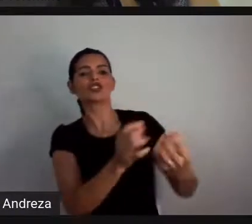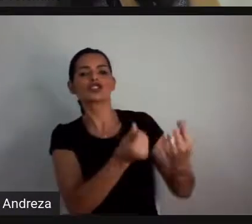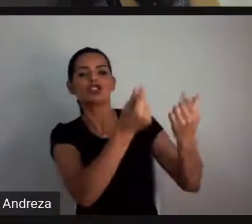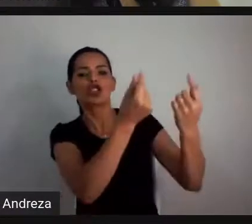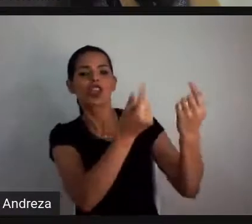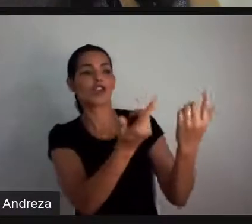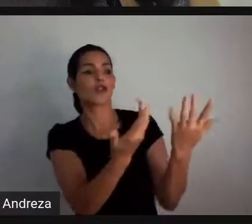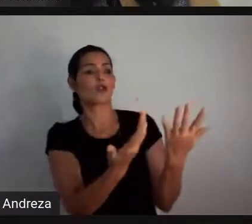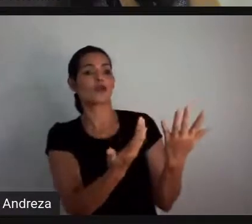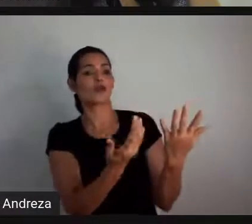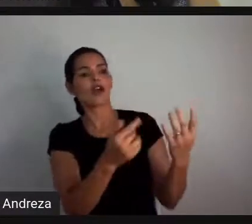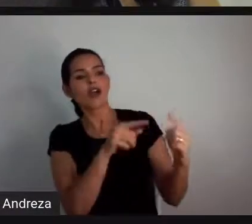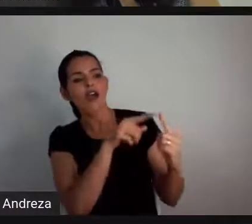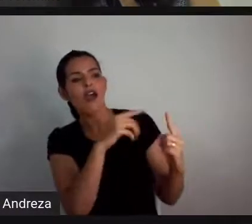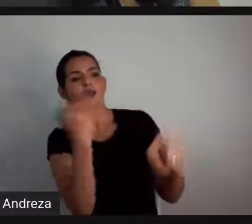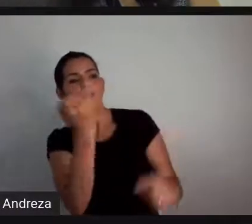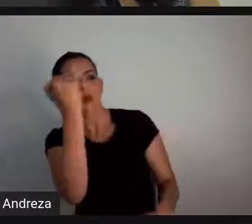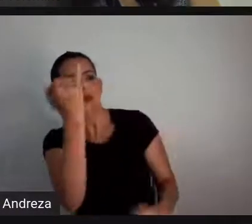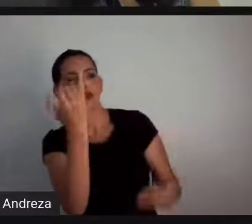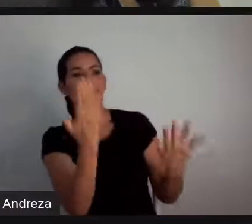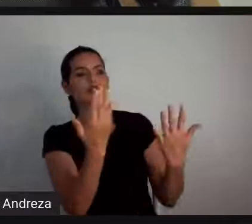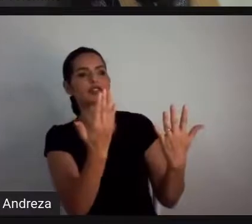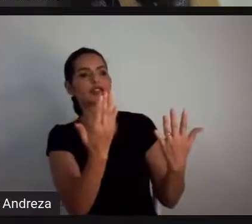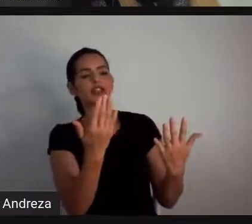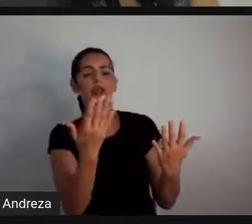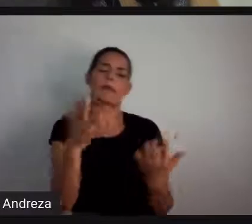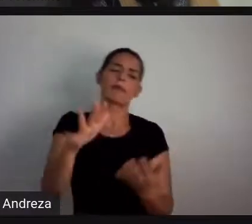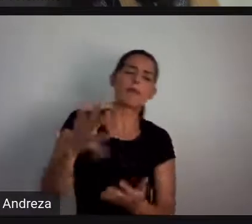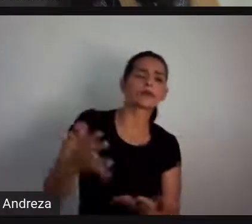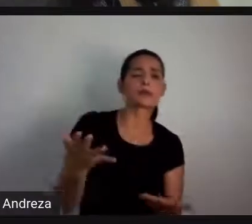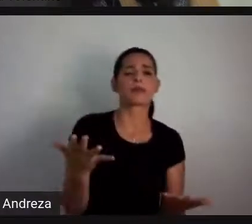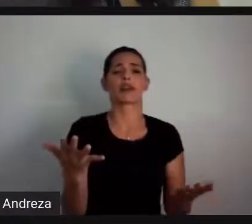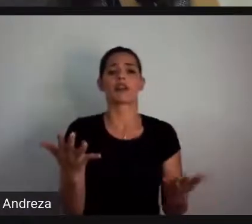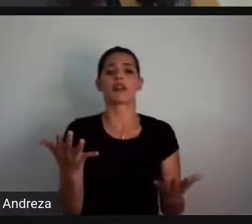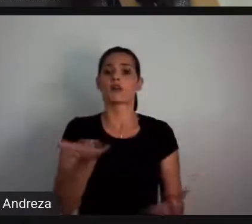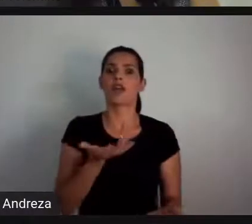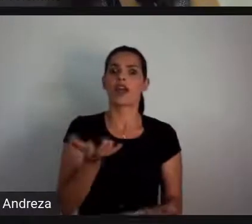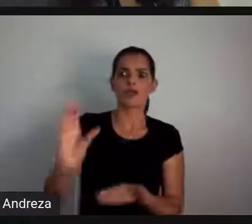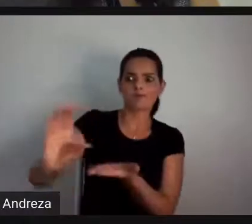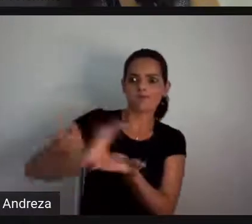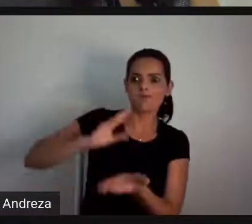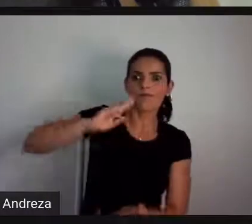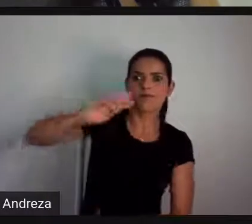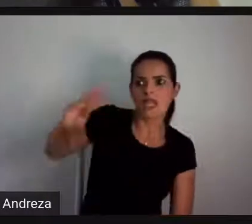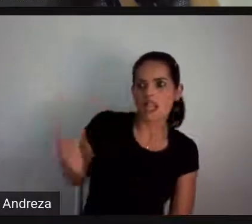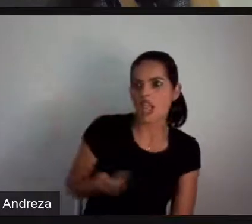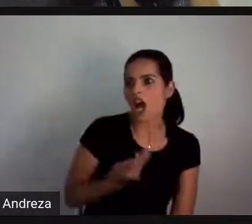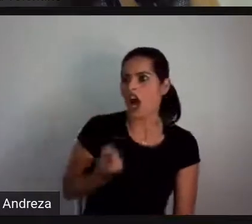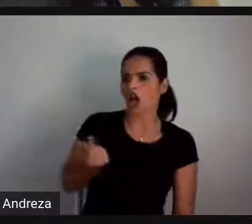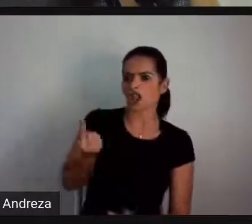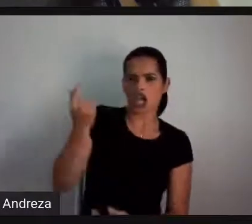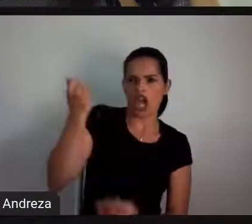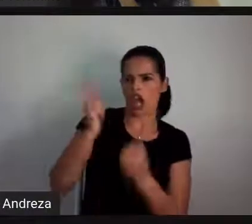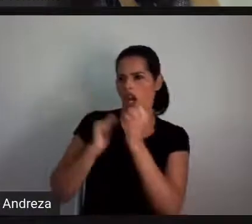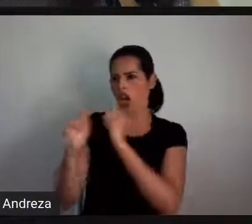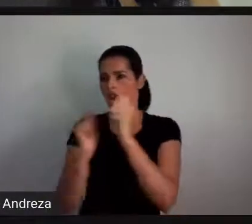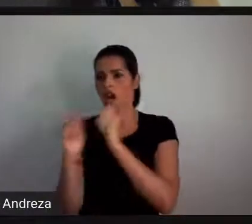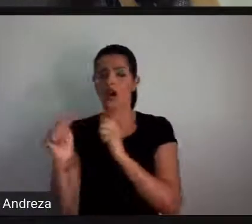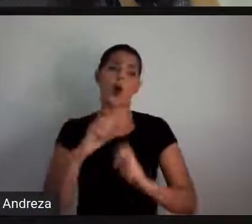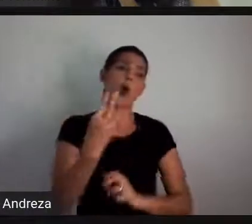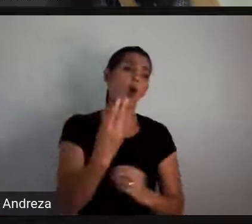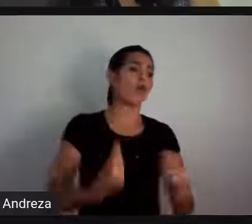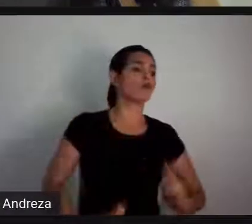na nossa vida. Eu quero ter milhão em cima de milhão, ou eu quero ter uma vida que me traga satisfação, ou eu quero as